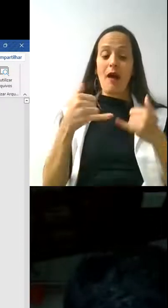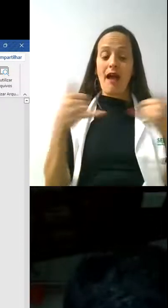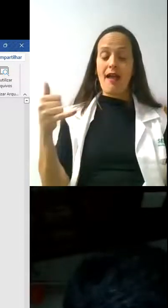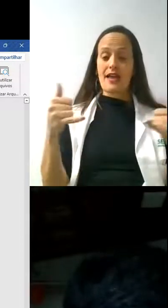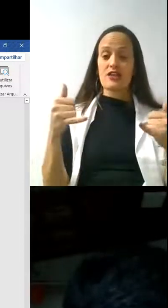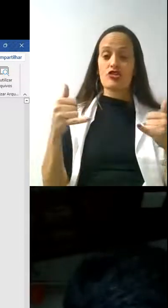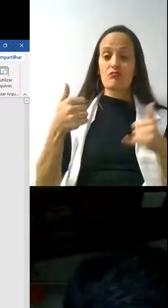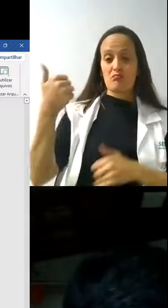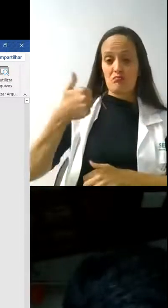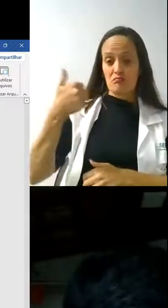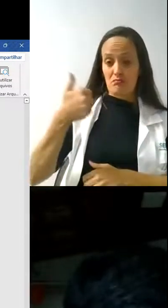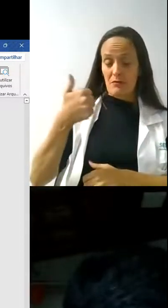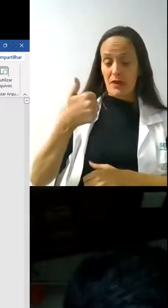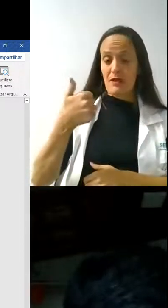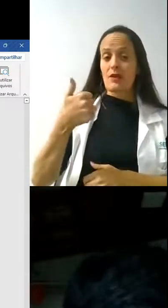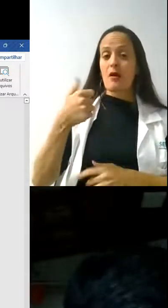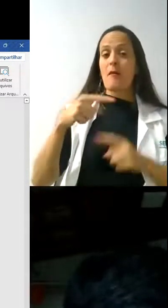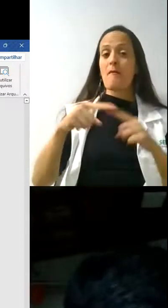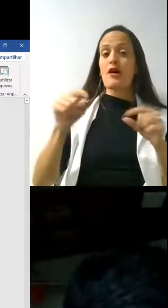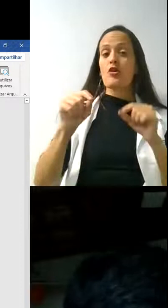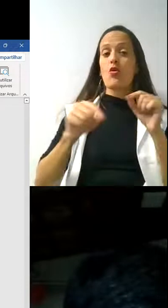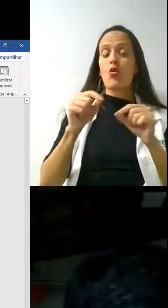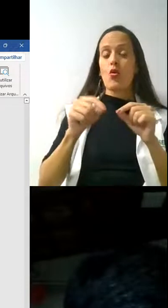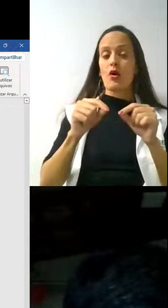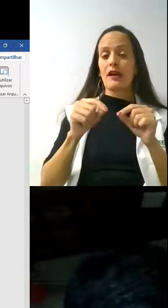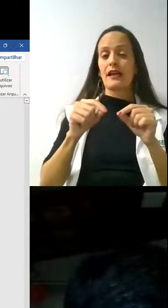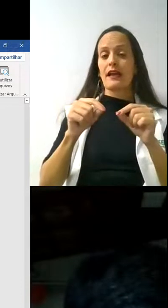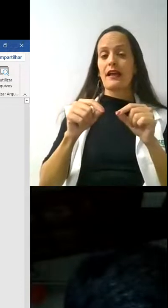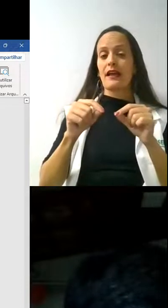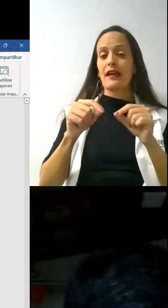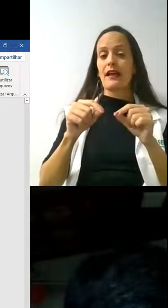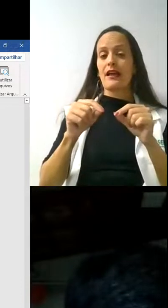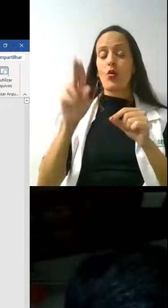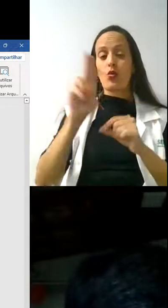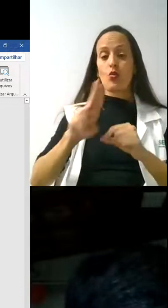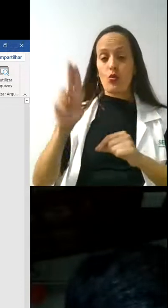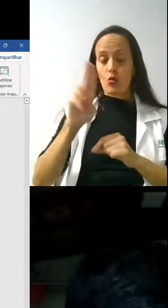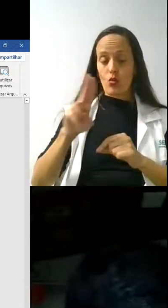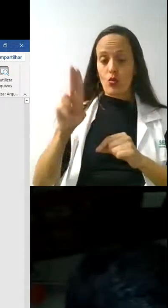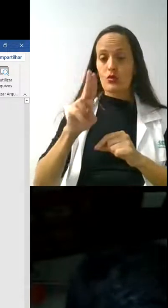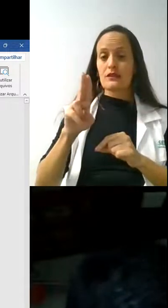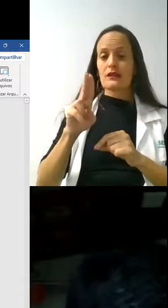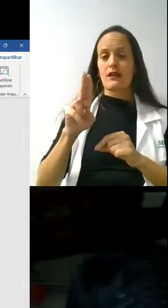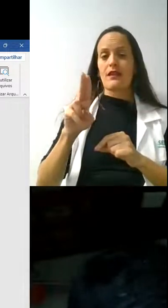tem chave-faca geralmente, ela é instalada em quê? Rede primária, né? Até colocar aqui,